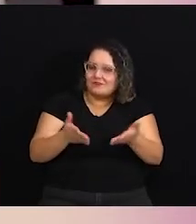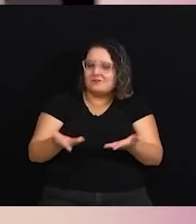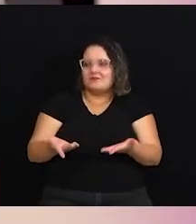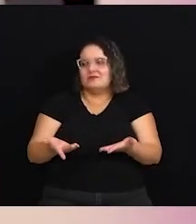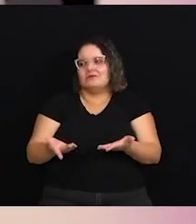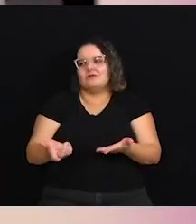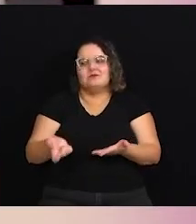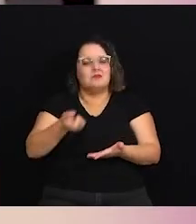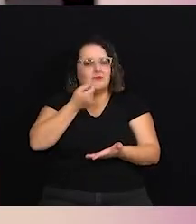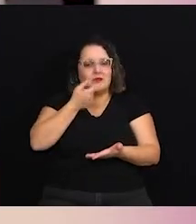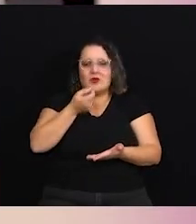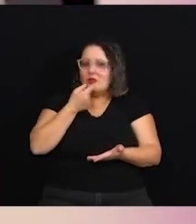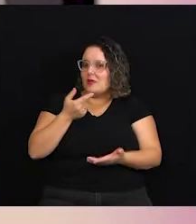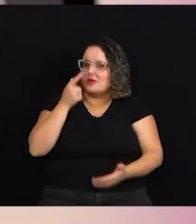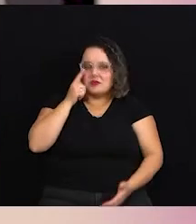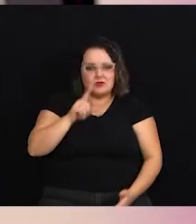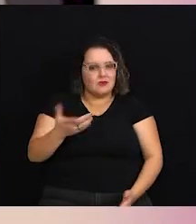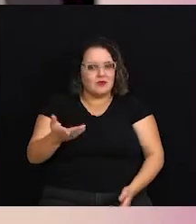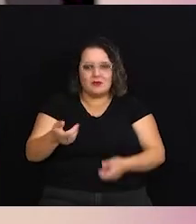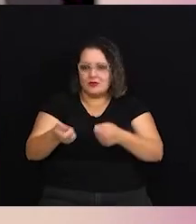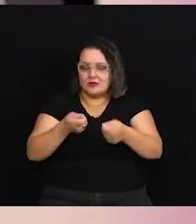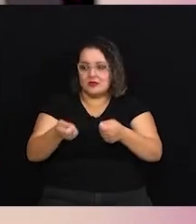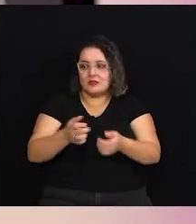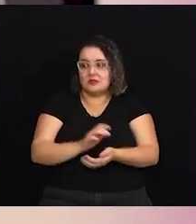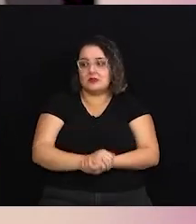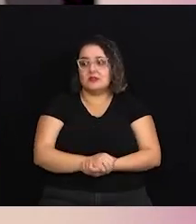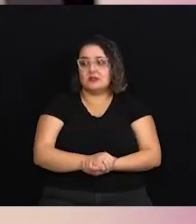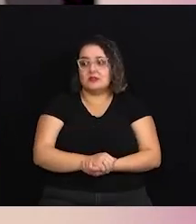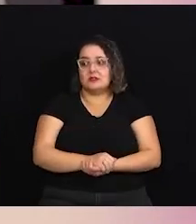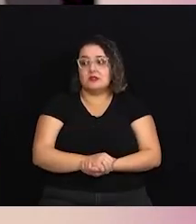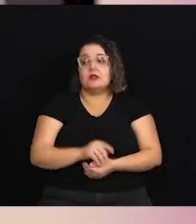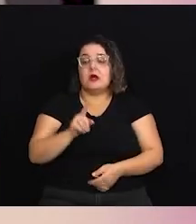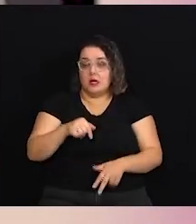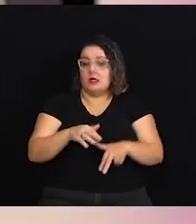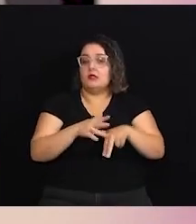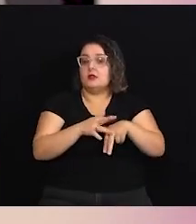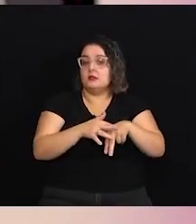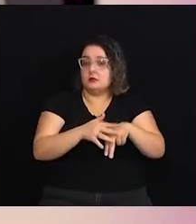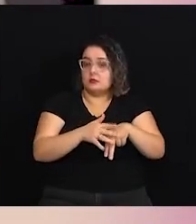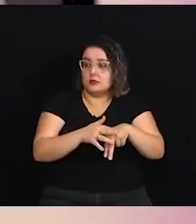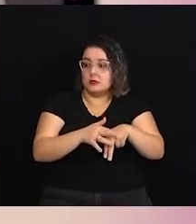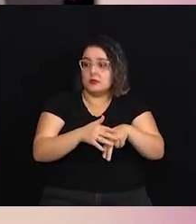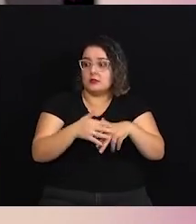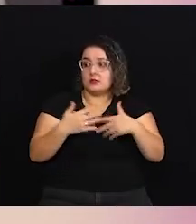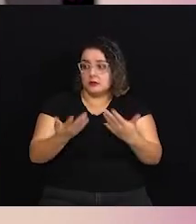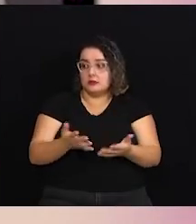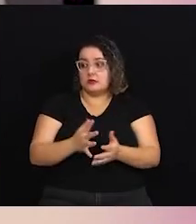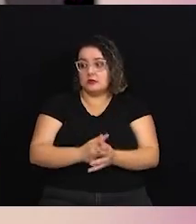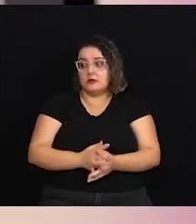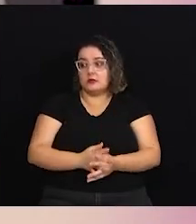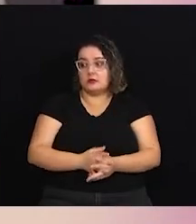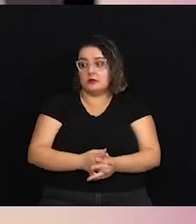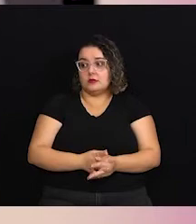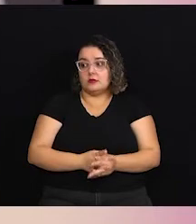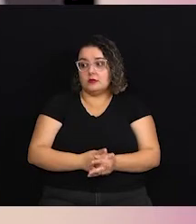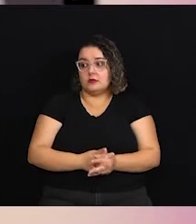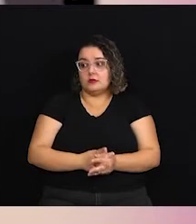quadro e o remédio não vai conseguir controlar esse paciente no caso é